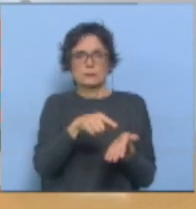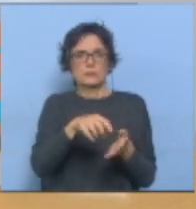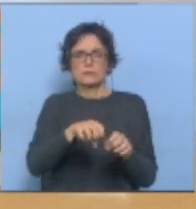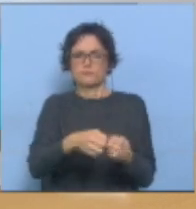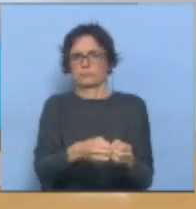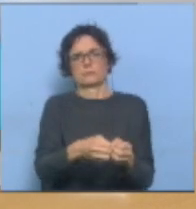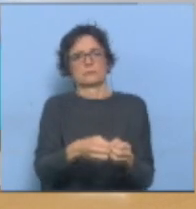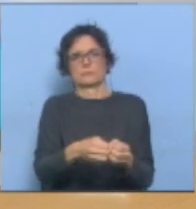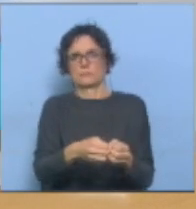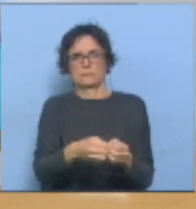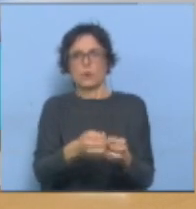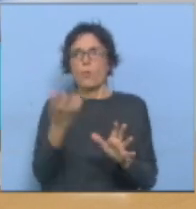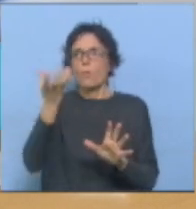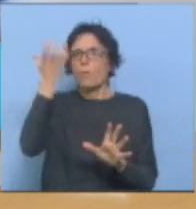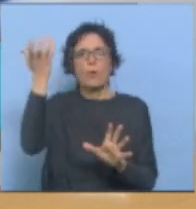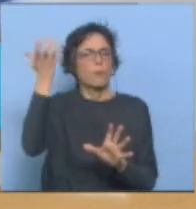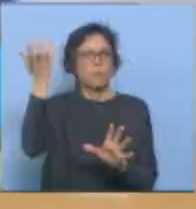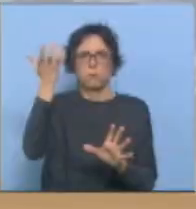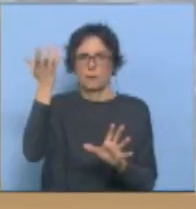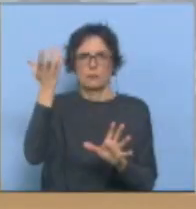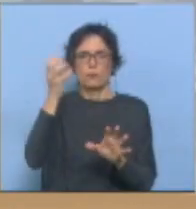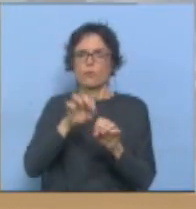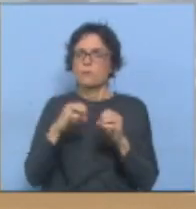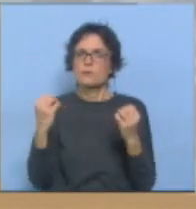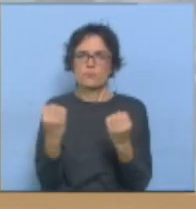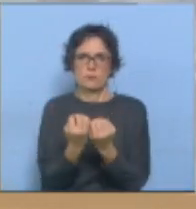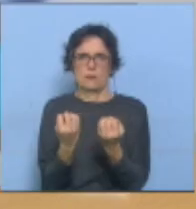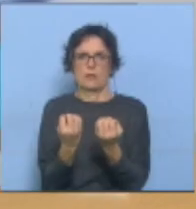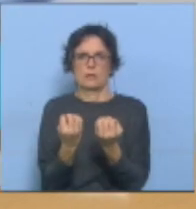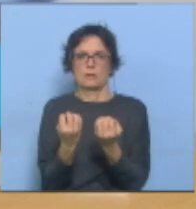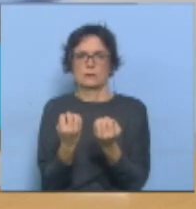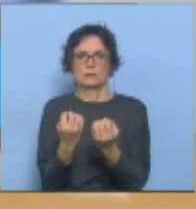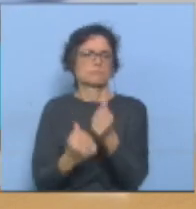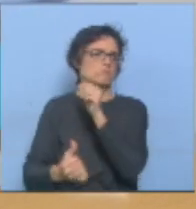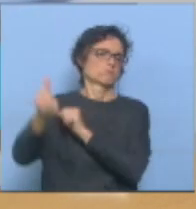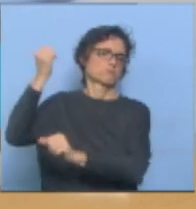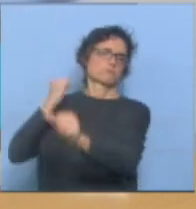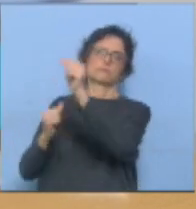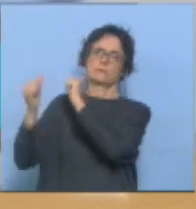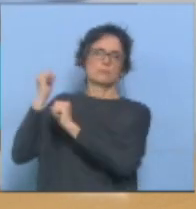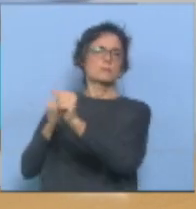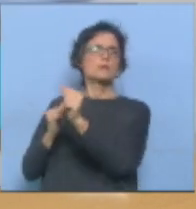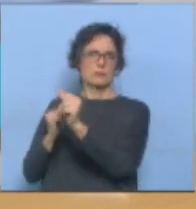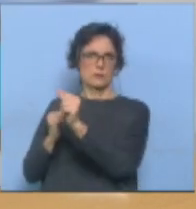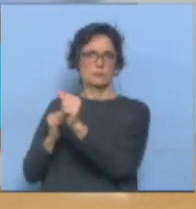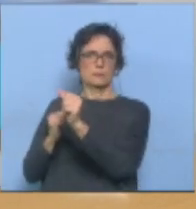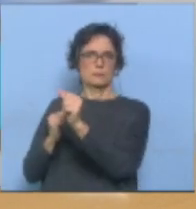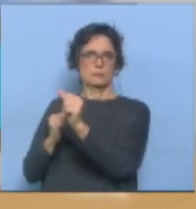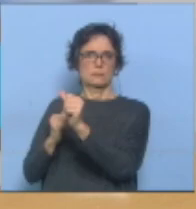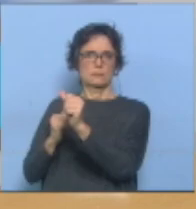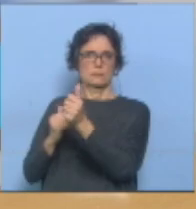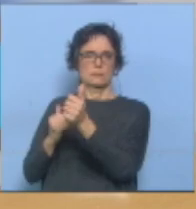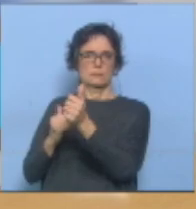alteração absoluta da cultura de uma sociedade como a nossa. Sim. E um retrocesso. Para nós, um retrocesso. Para quem defende a eutanásia,